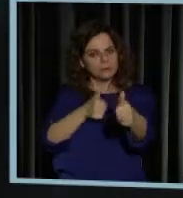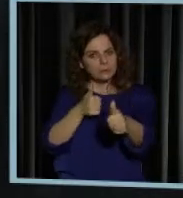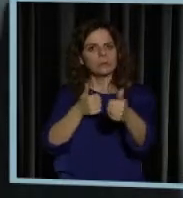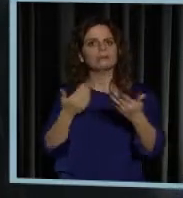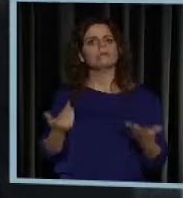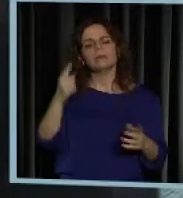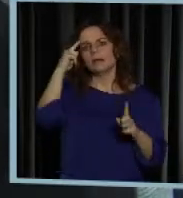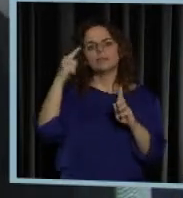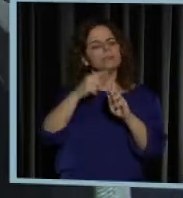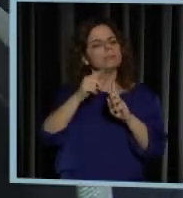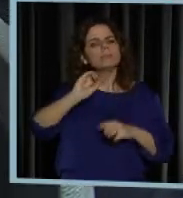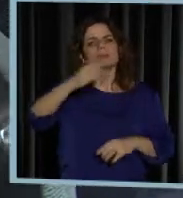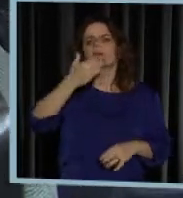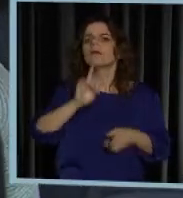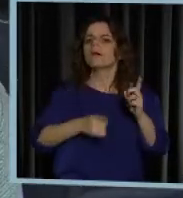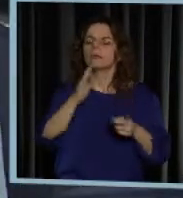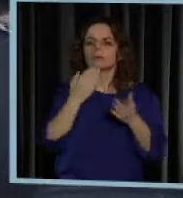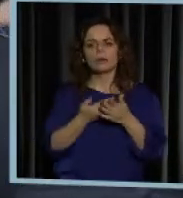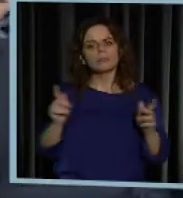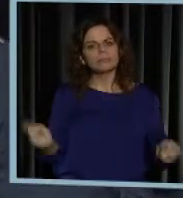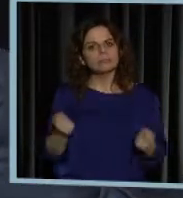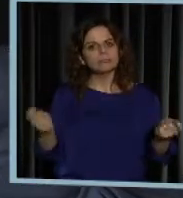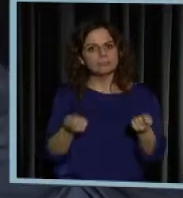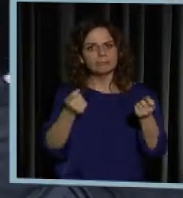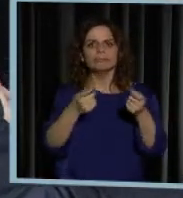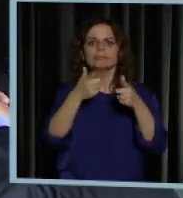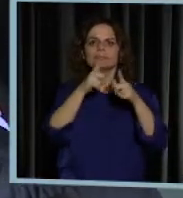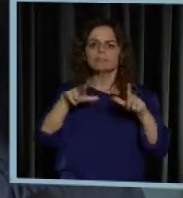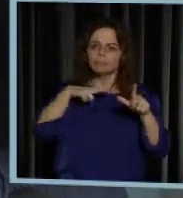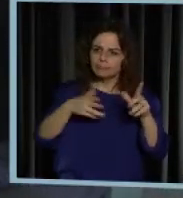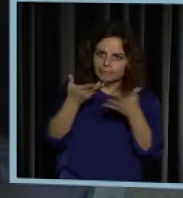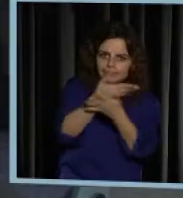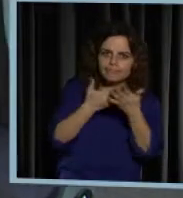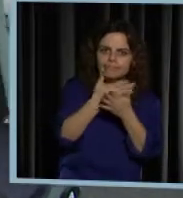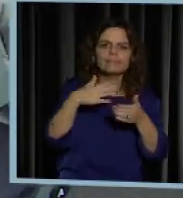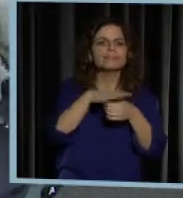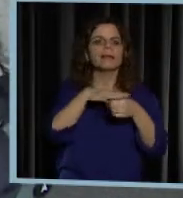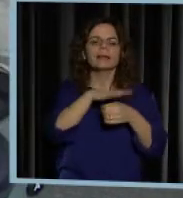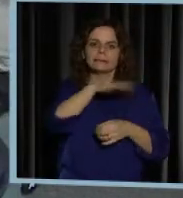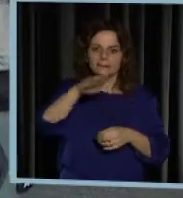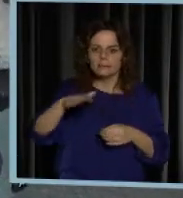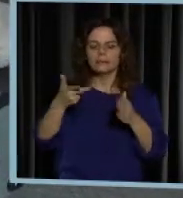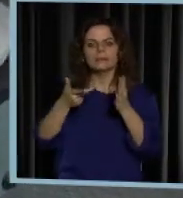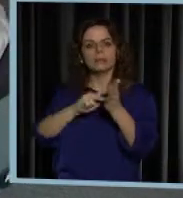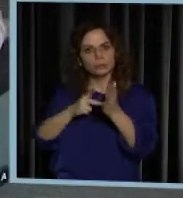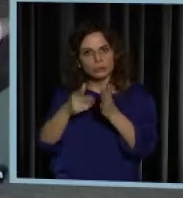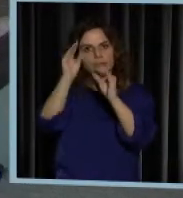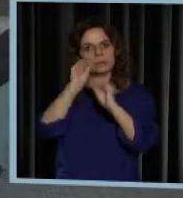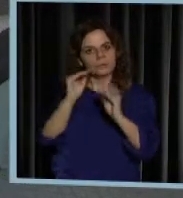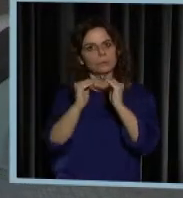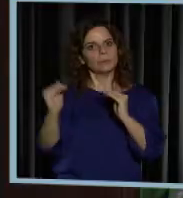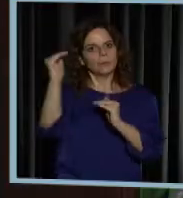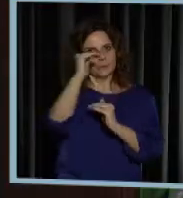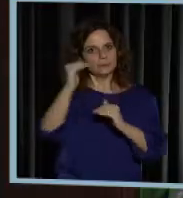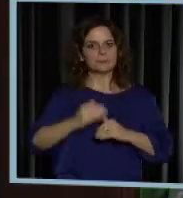Distância tem como principal objetivo promover a utilização da língua portuguesa nas áreas da ciência, tecnologia e